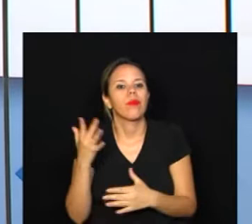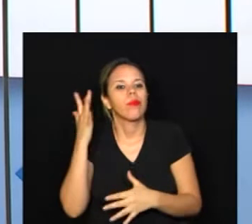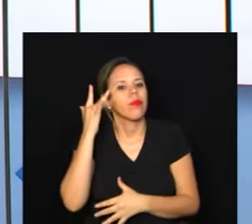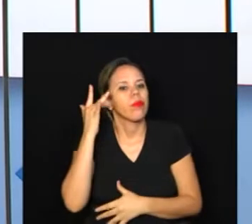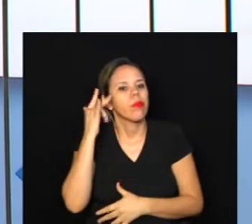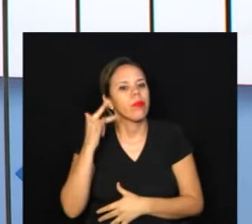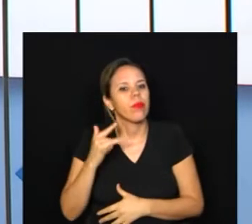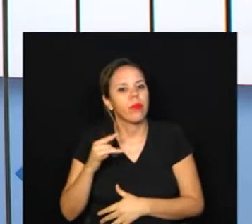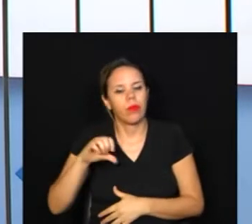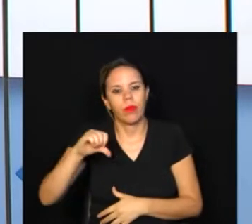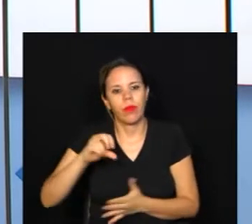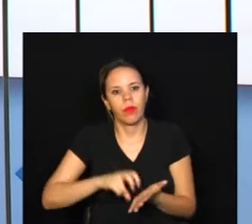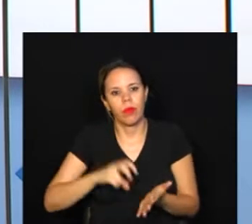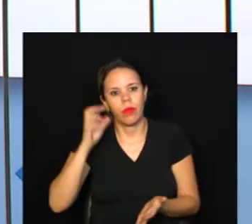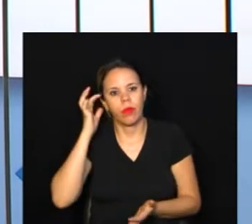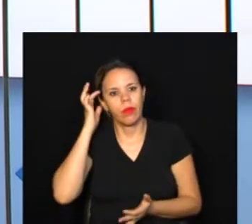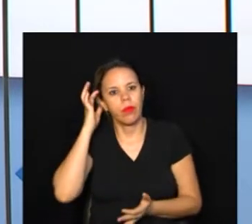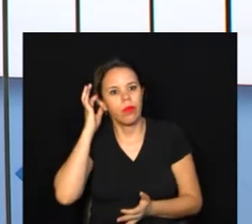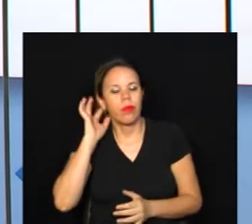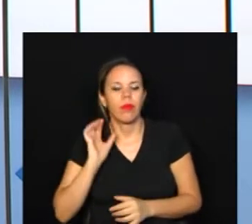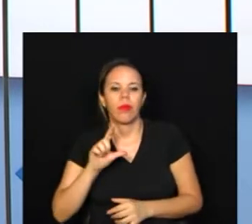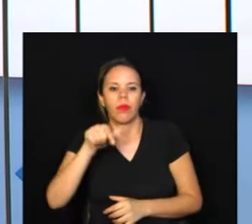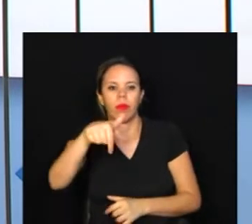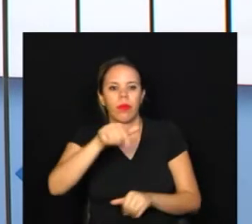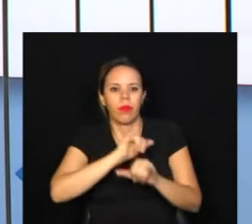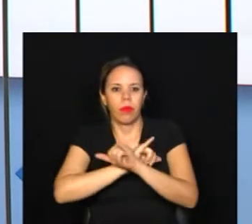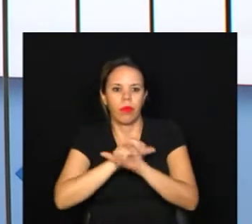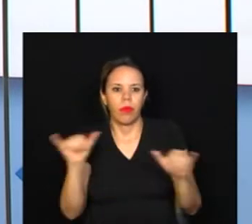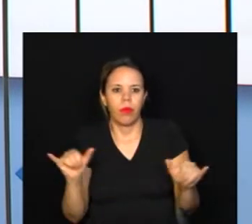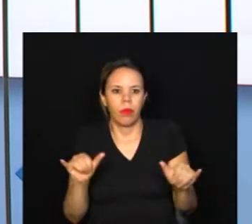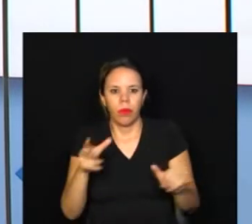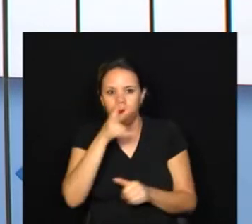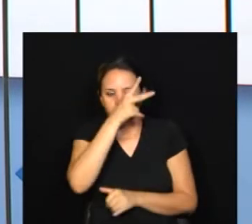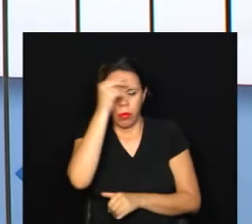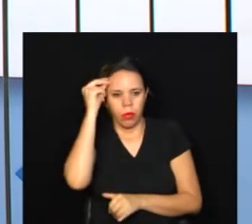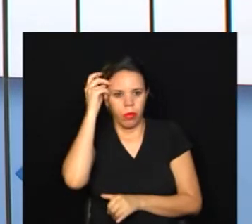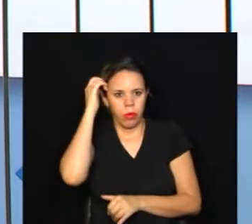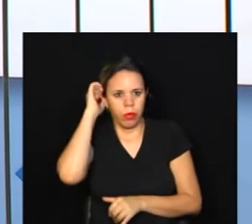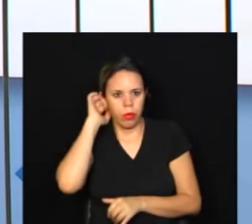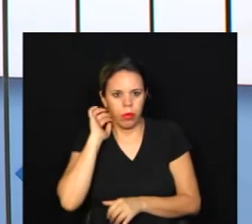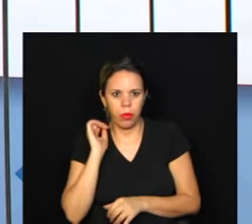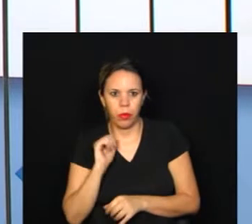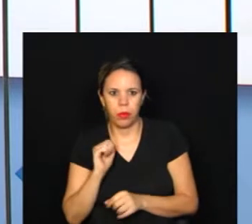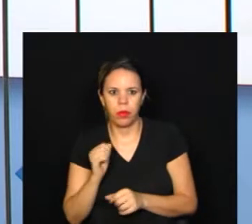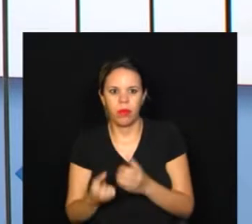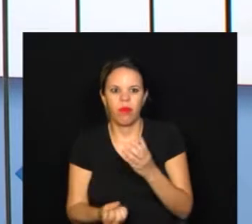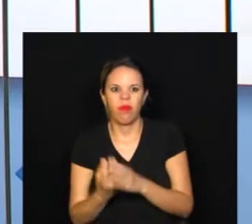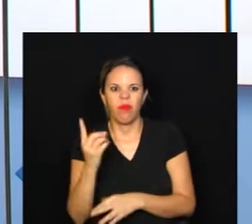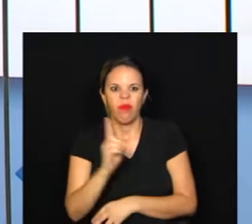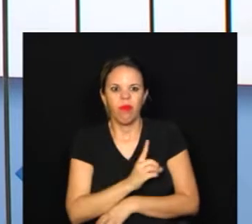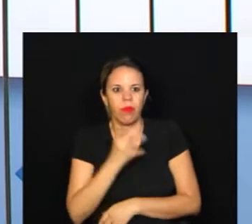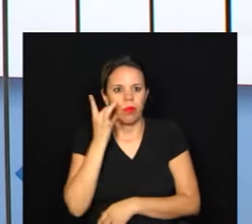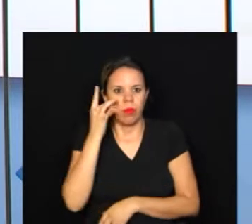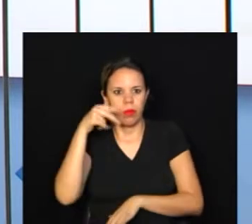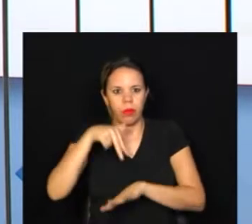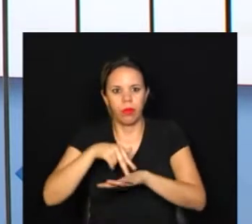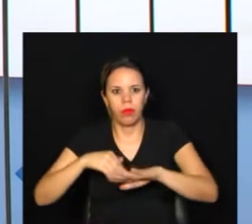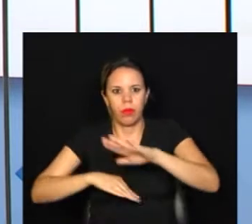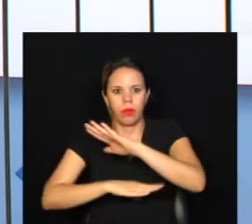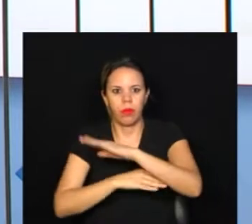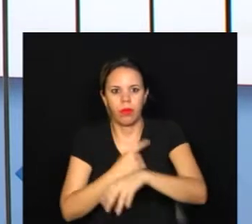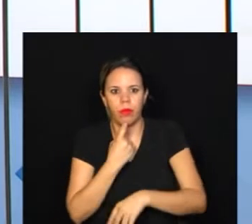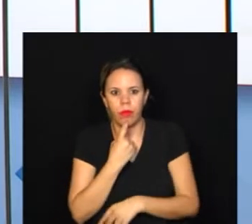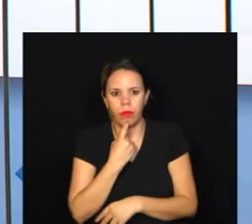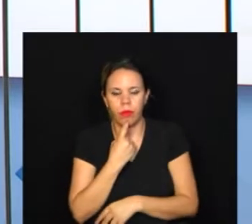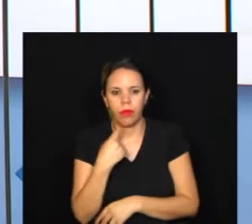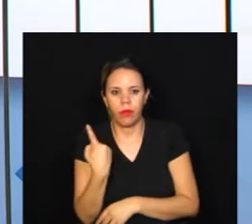amanhã a partir das 9 horas. Após o pronunciamento do prefeito, que virá presencialmente à Câmara de Campinas,